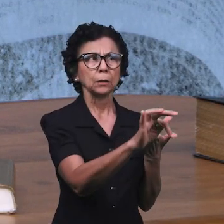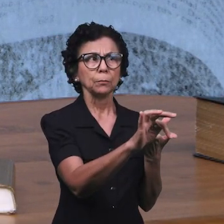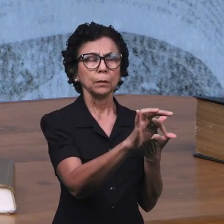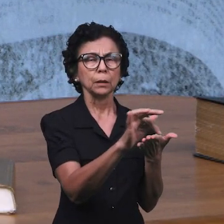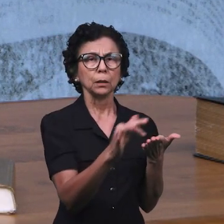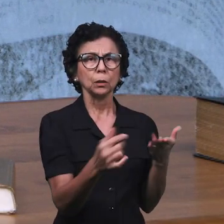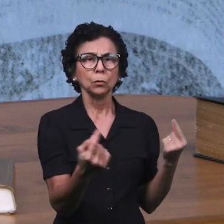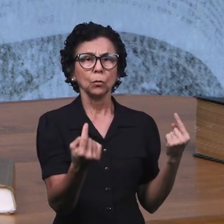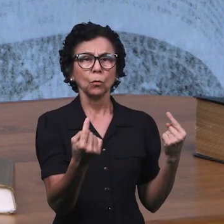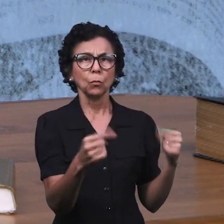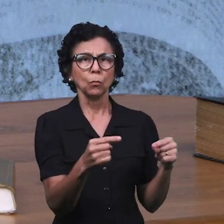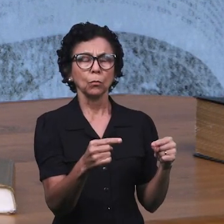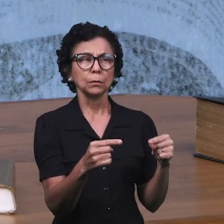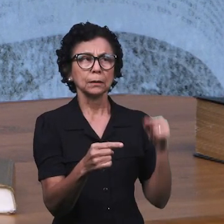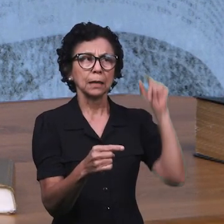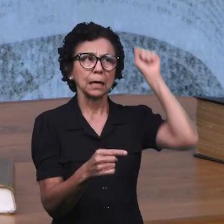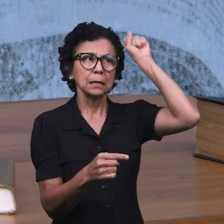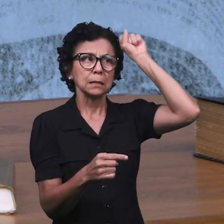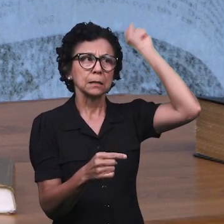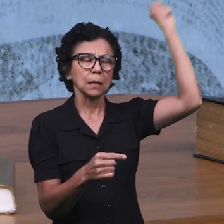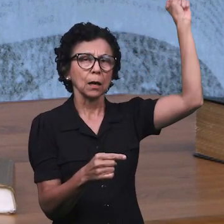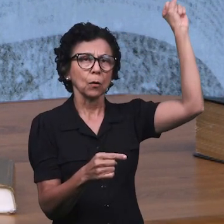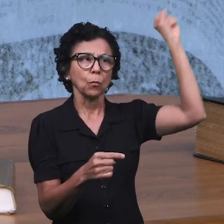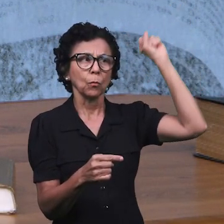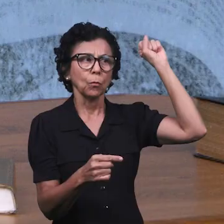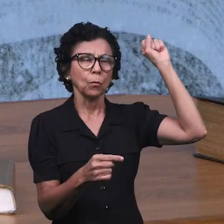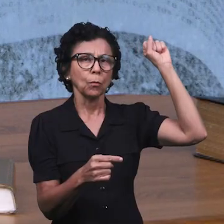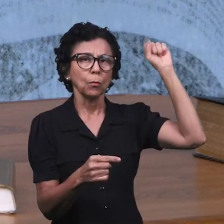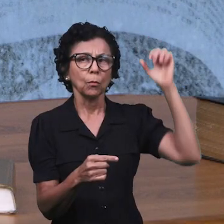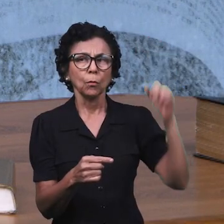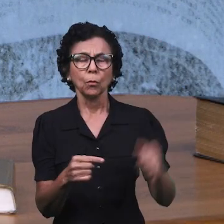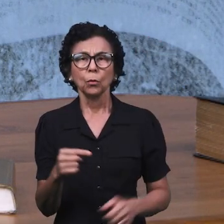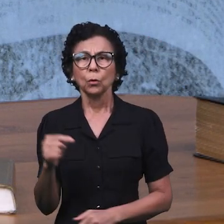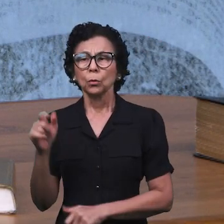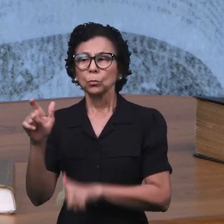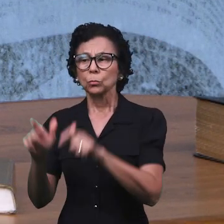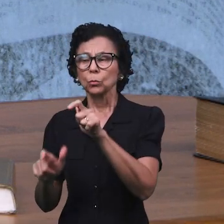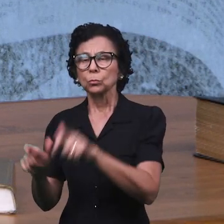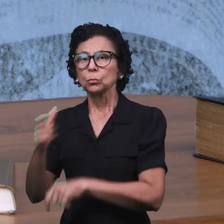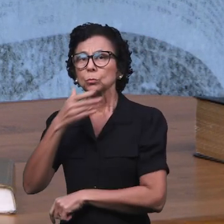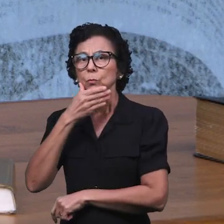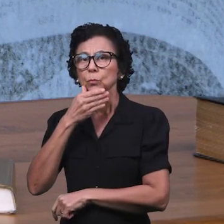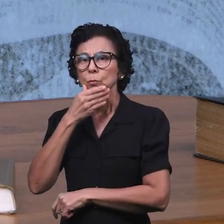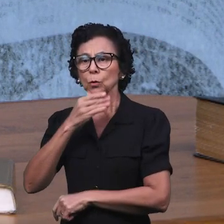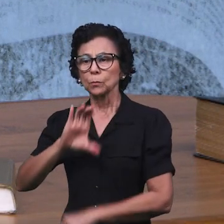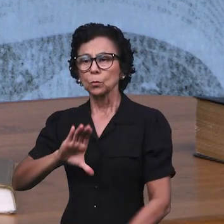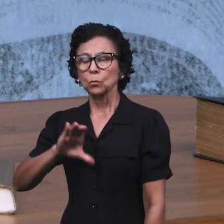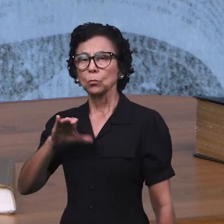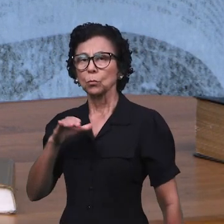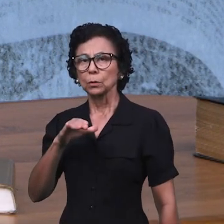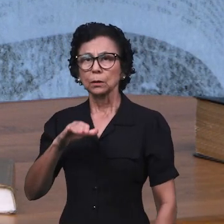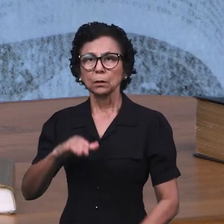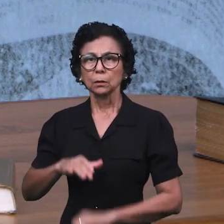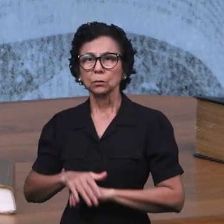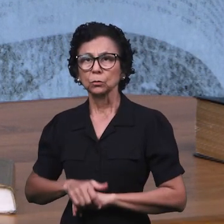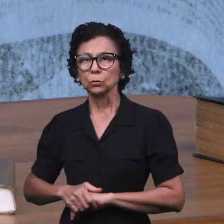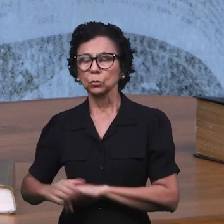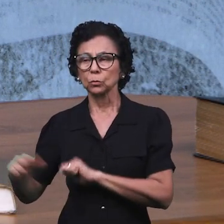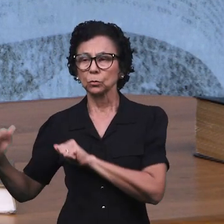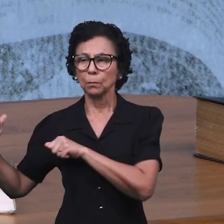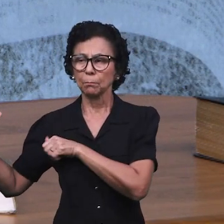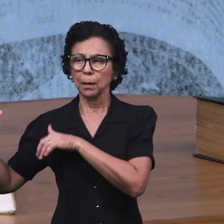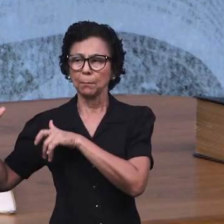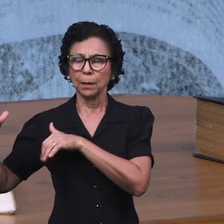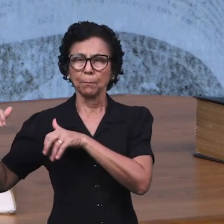homem valoroso se levantou e caminharam toda a noite e tiraram o corpo de Saul e